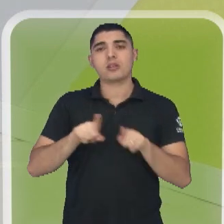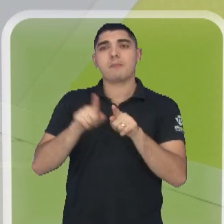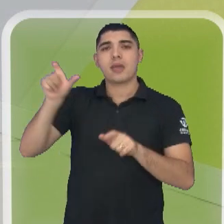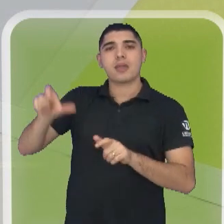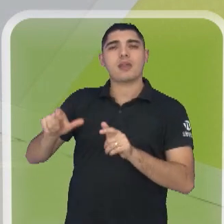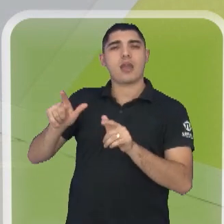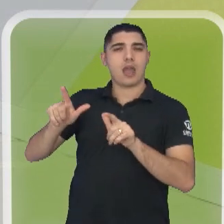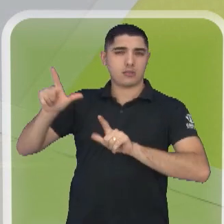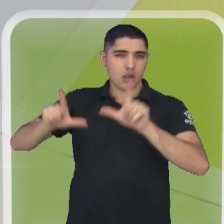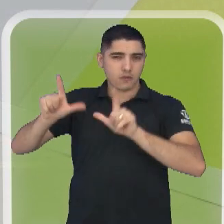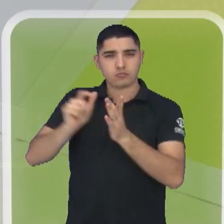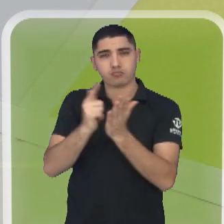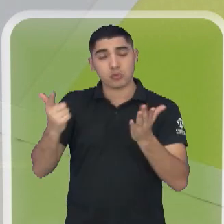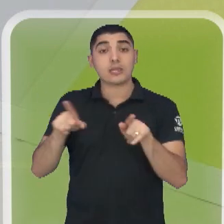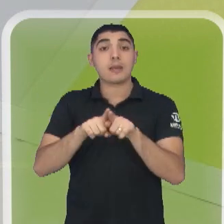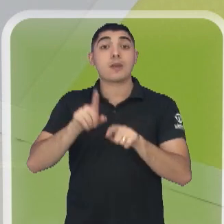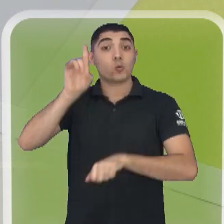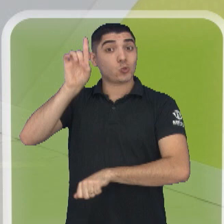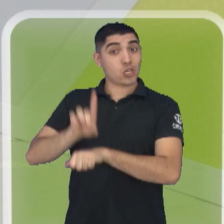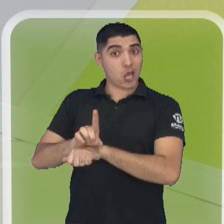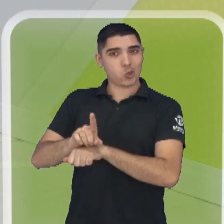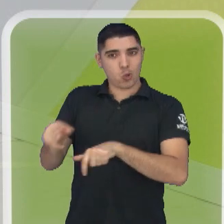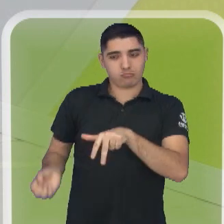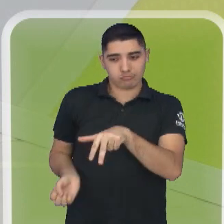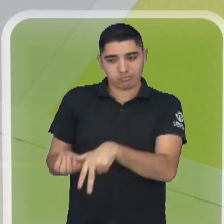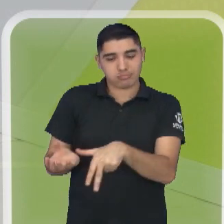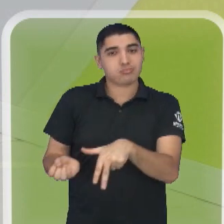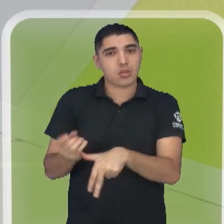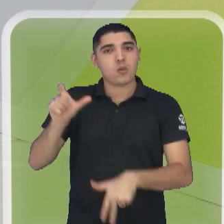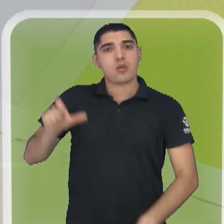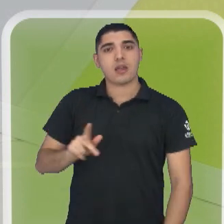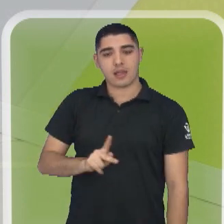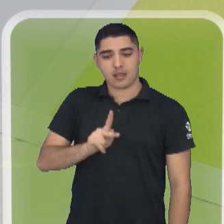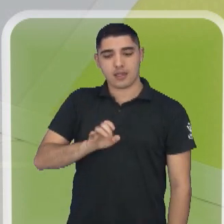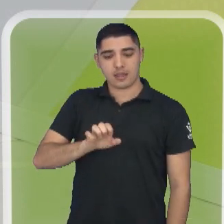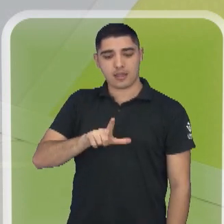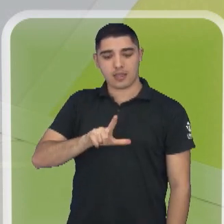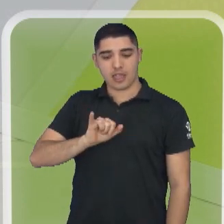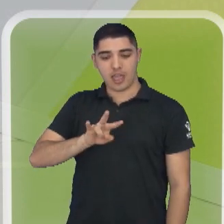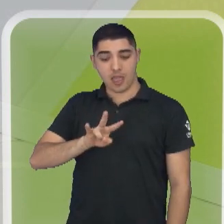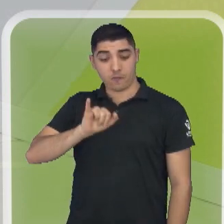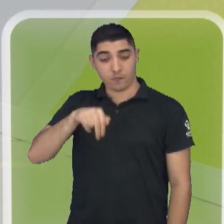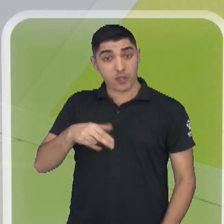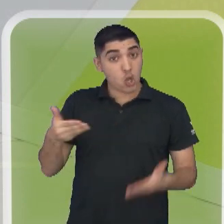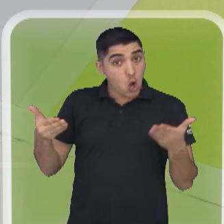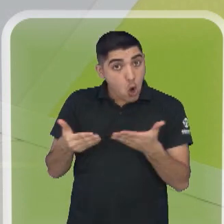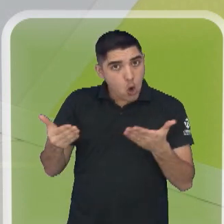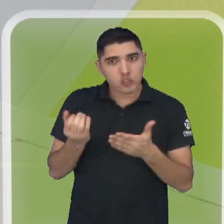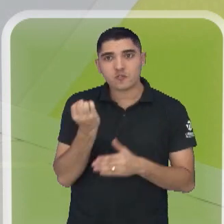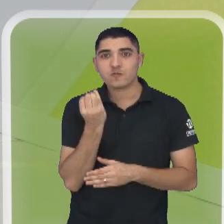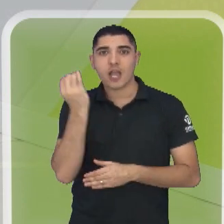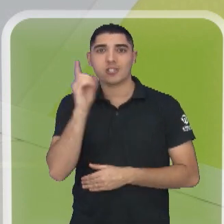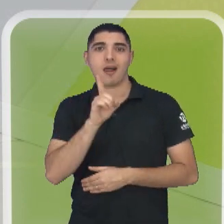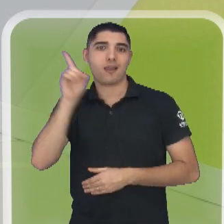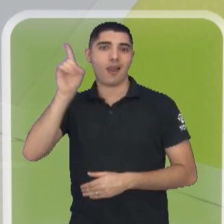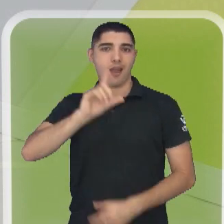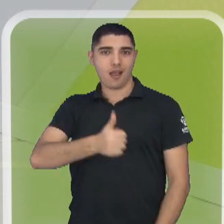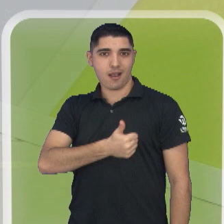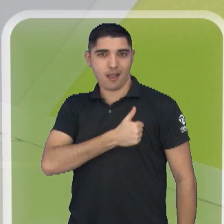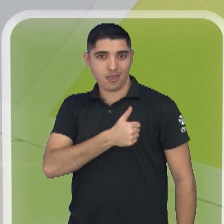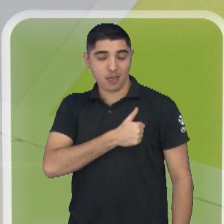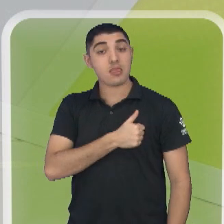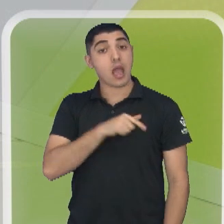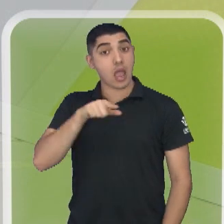da delegação, o diretor fundador do Instituto Athlon, Kelvin Bacos, embarcam hoje rumo à cidade canadense. O